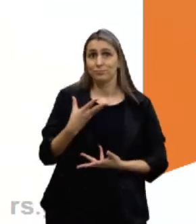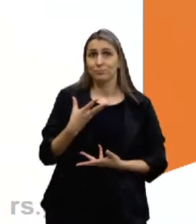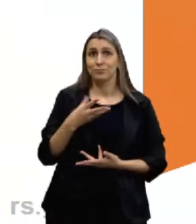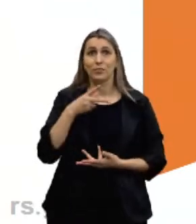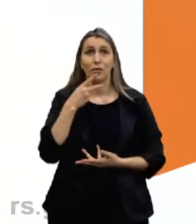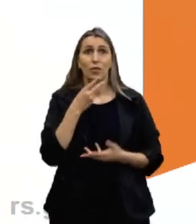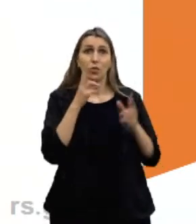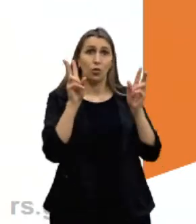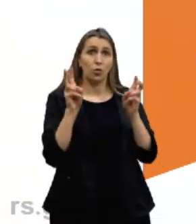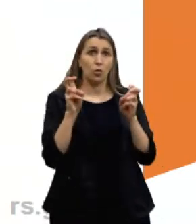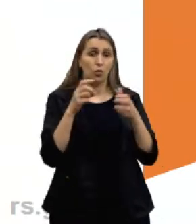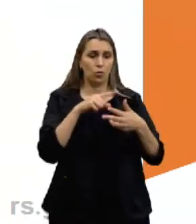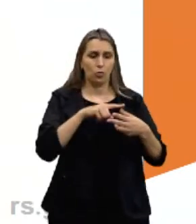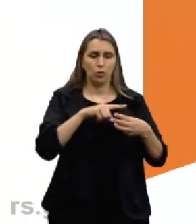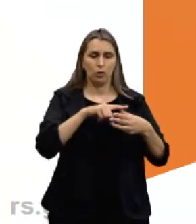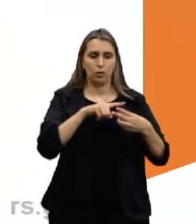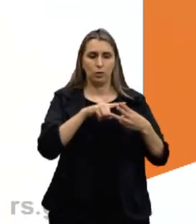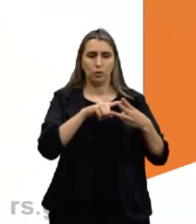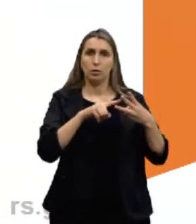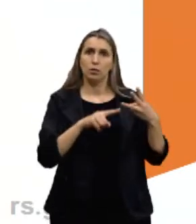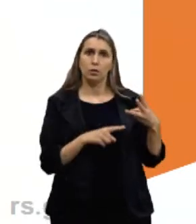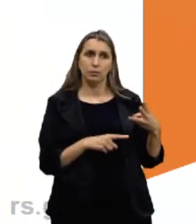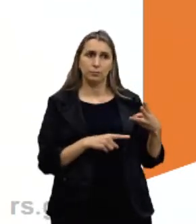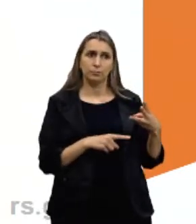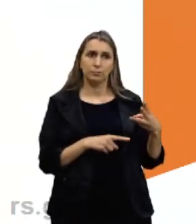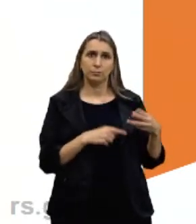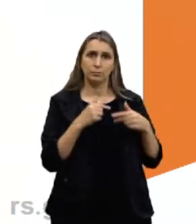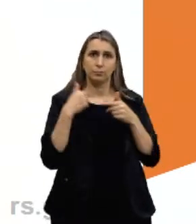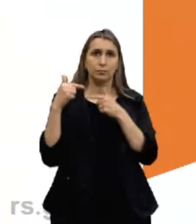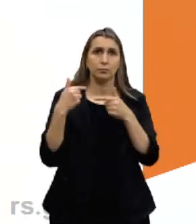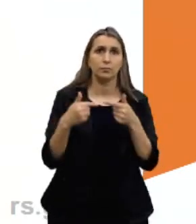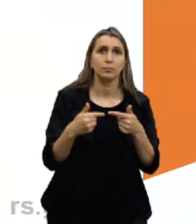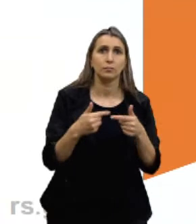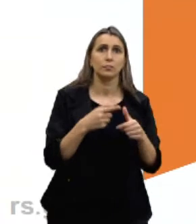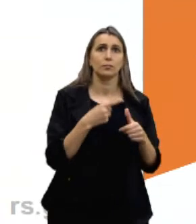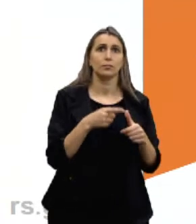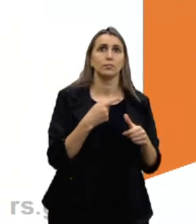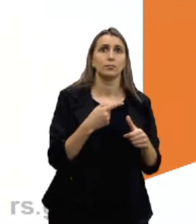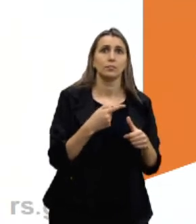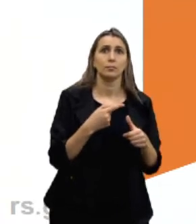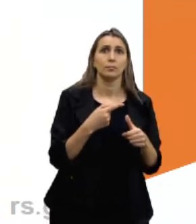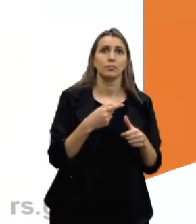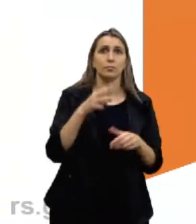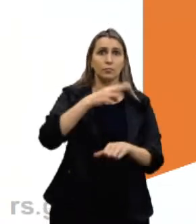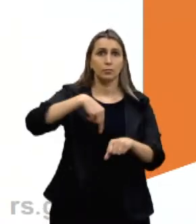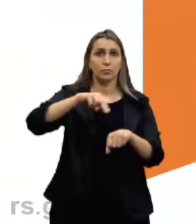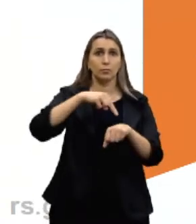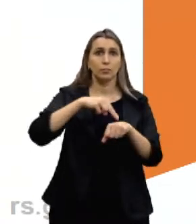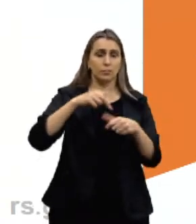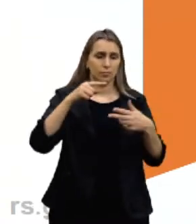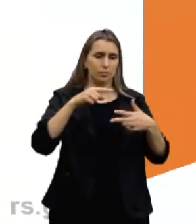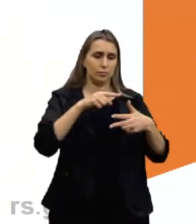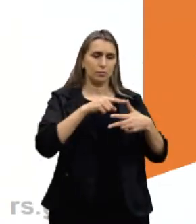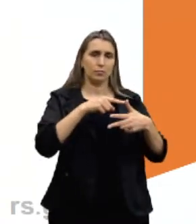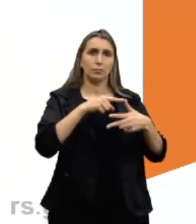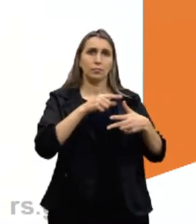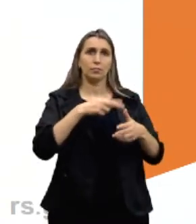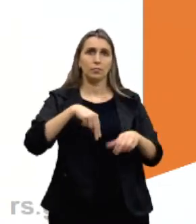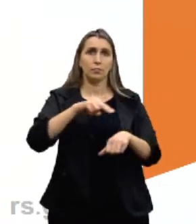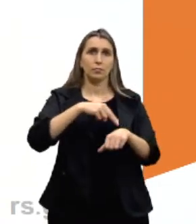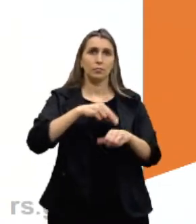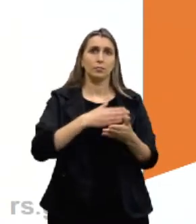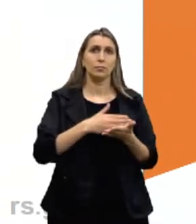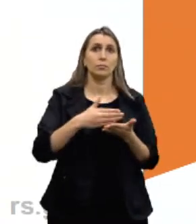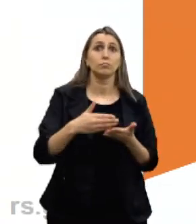falar então sobre essas Três Gerações como eu falei para vocês antes primeira nacionalista que quem come